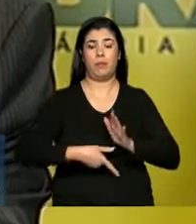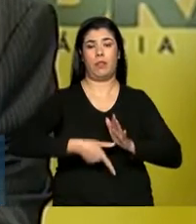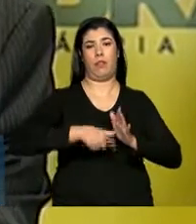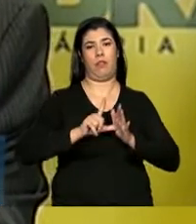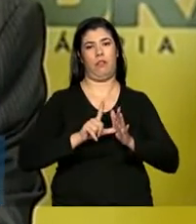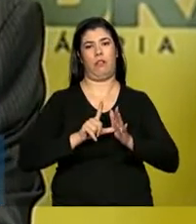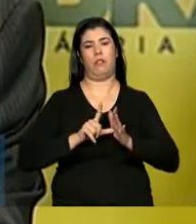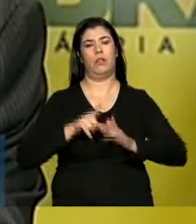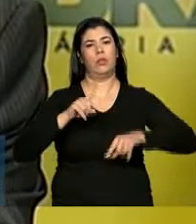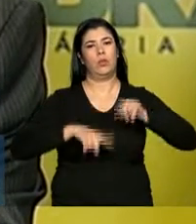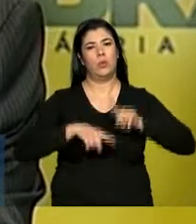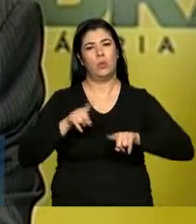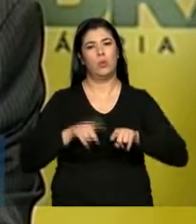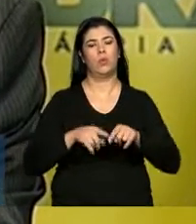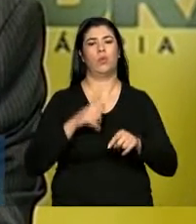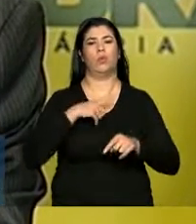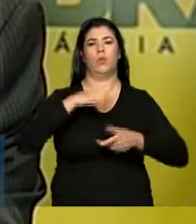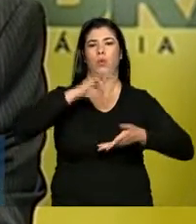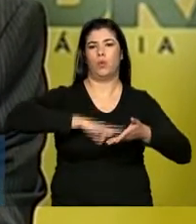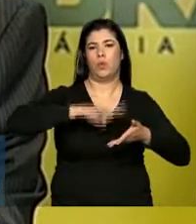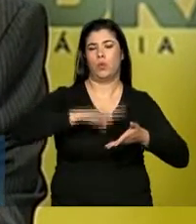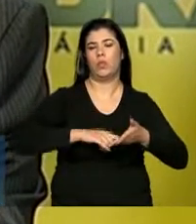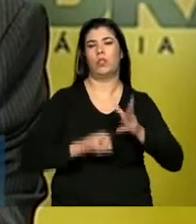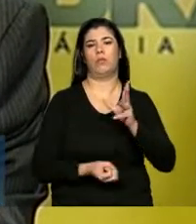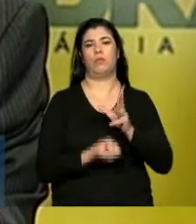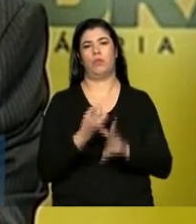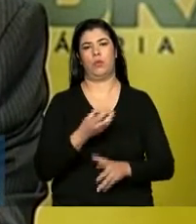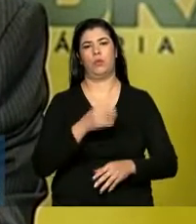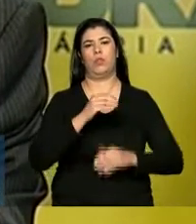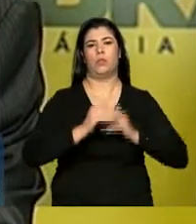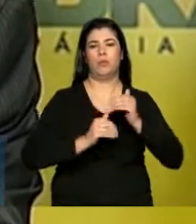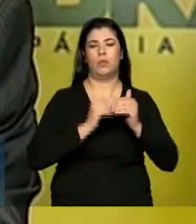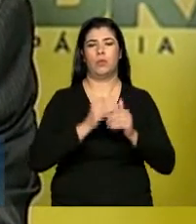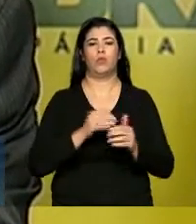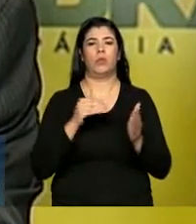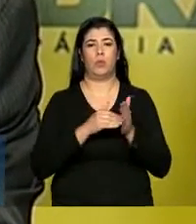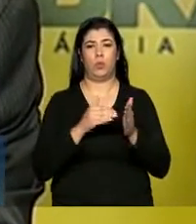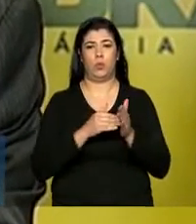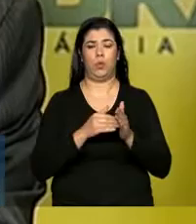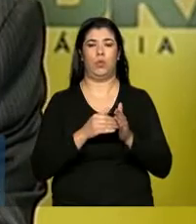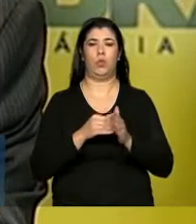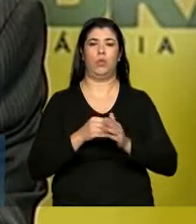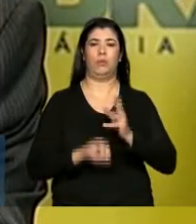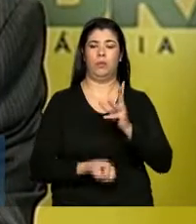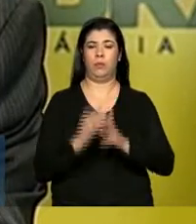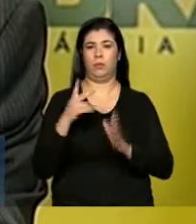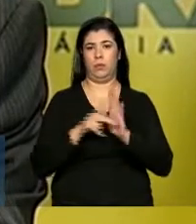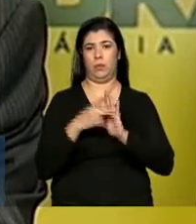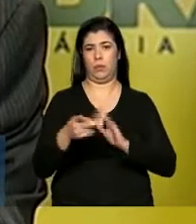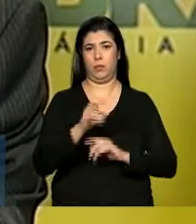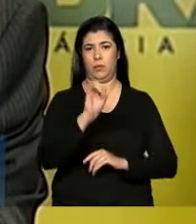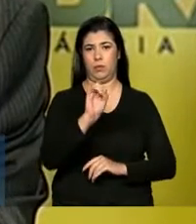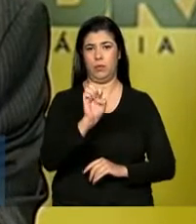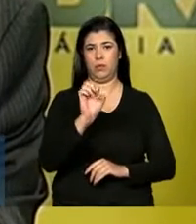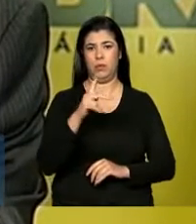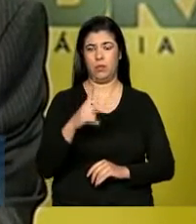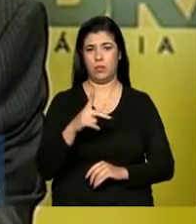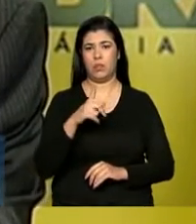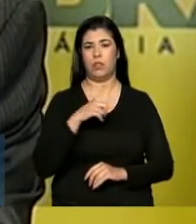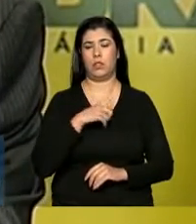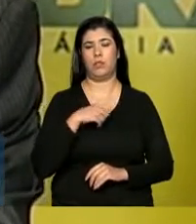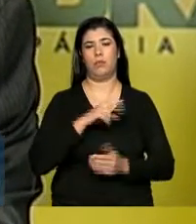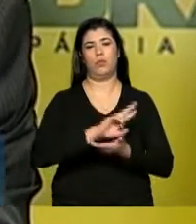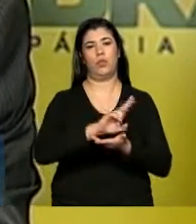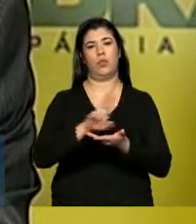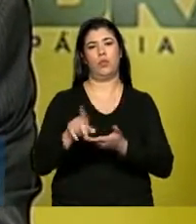esse instrumental incrível que o INEP foi construindo ao longo dos anos e que vários outros atores